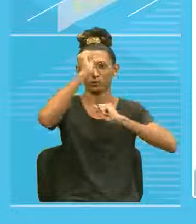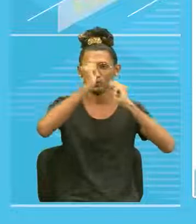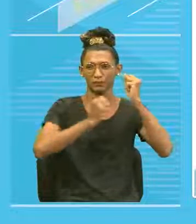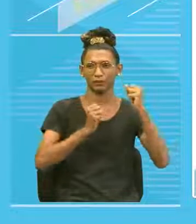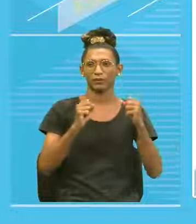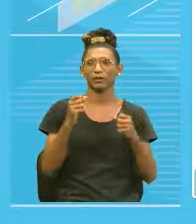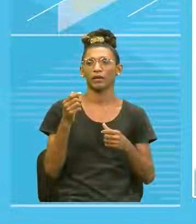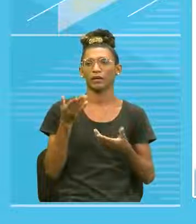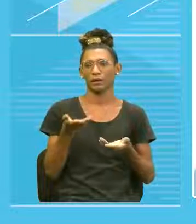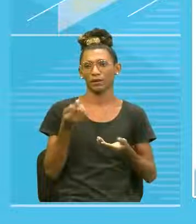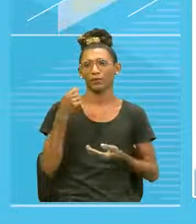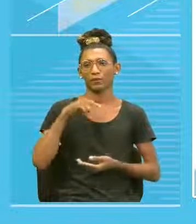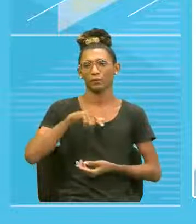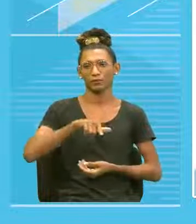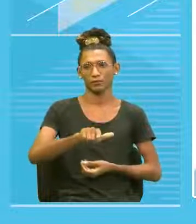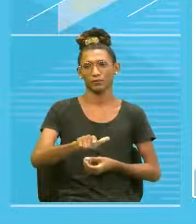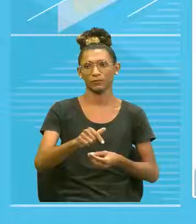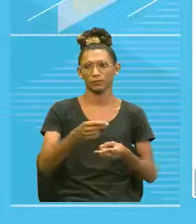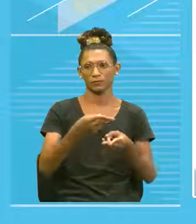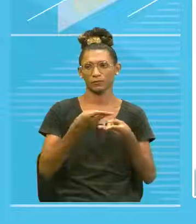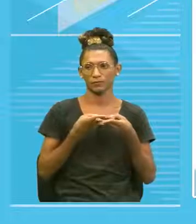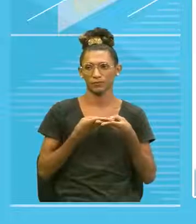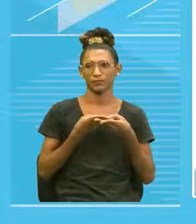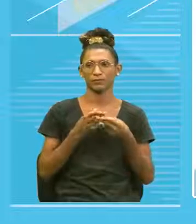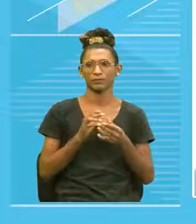e ainda utilizam